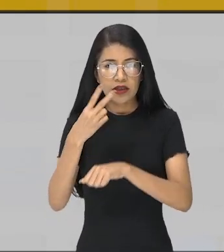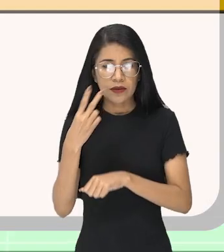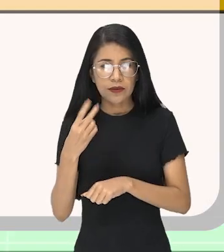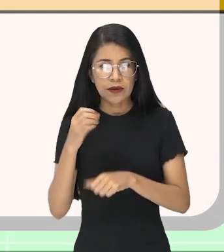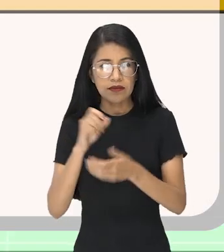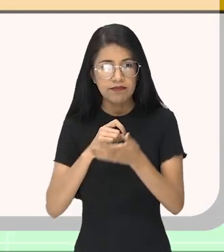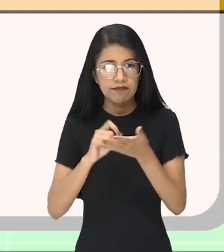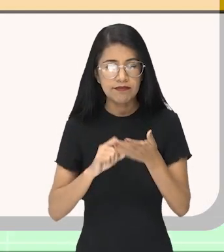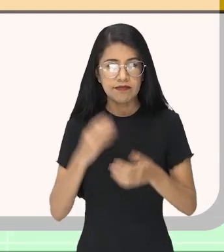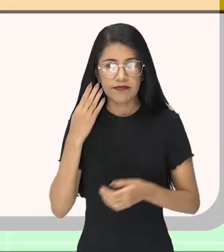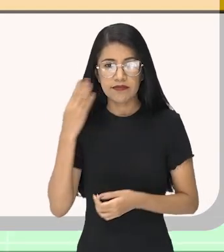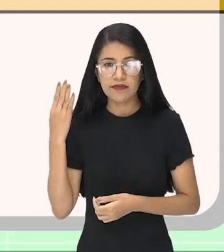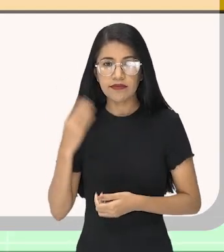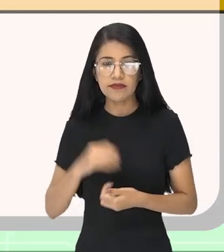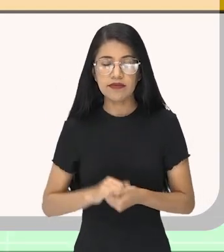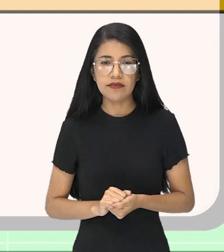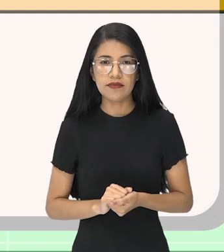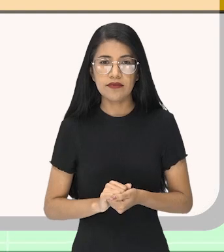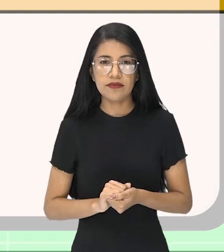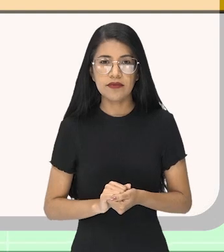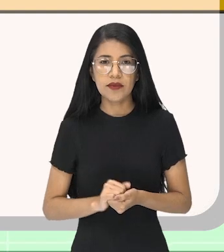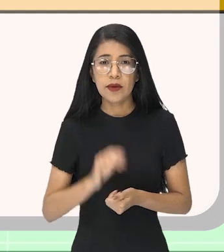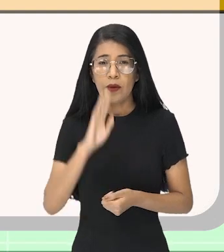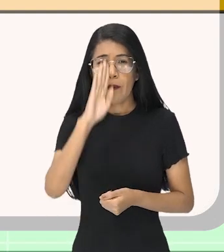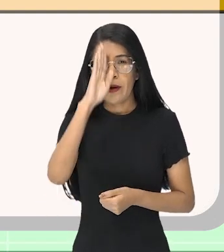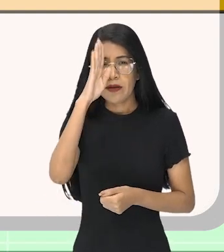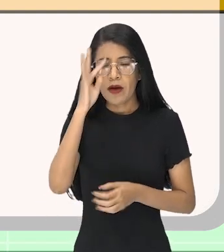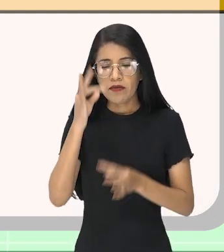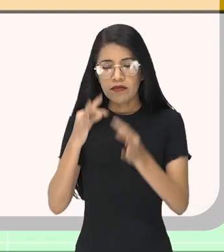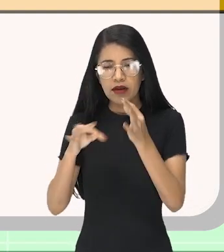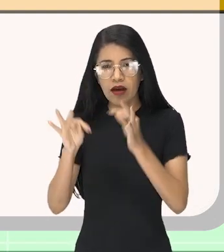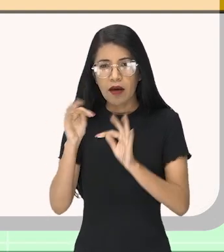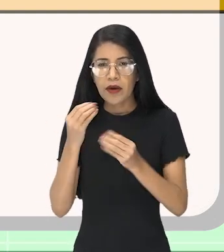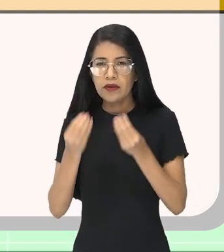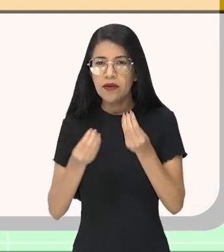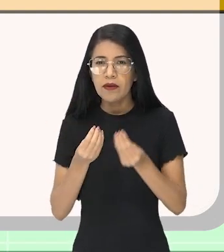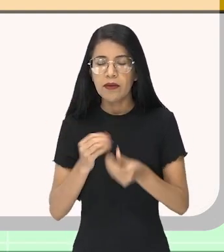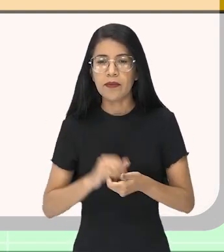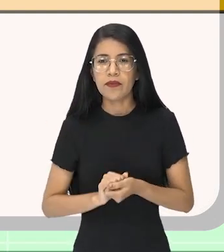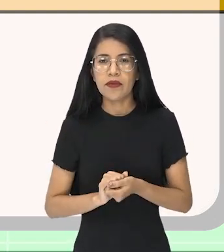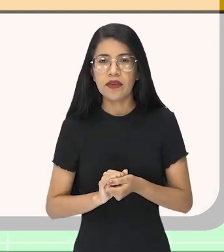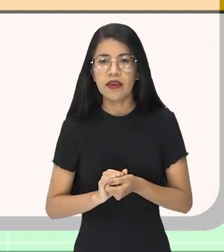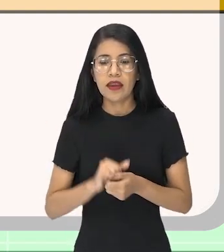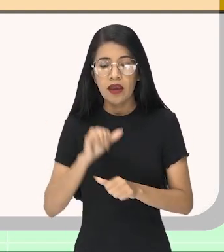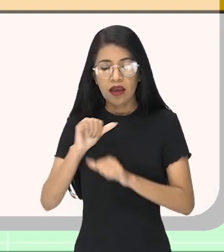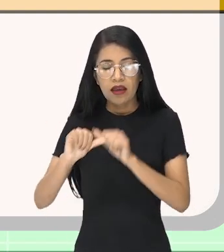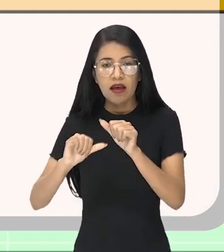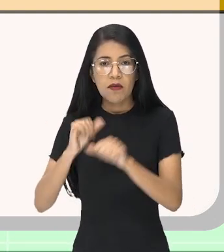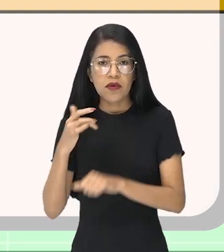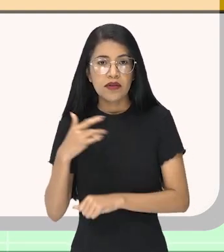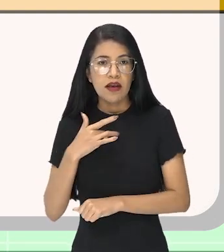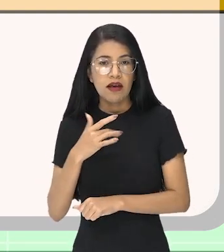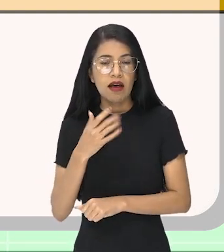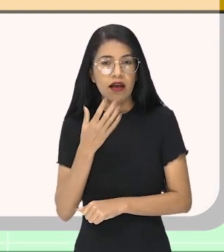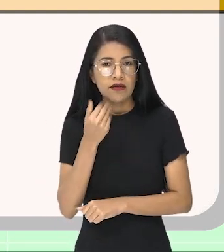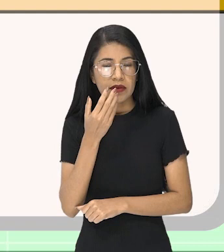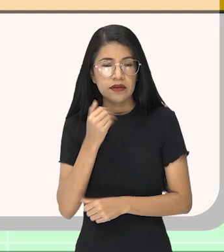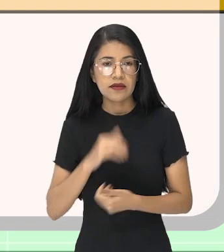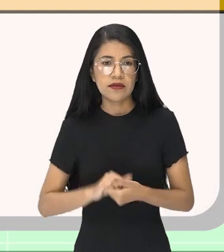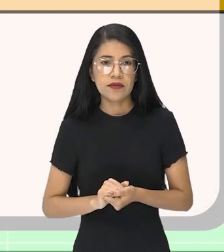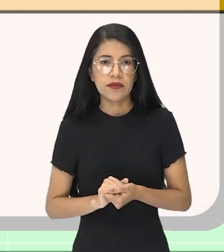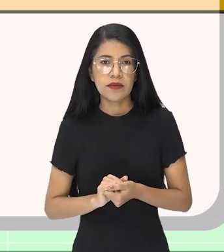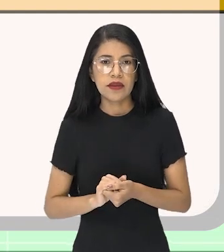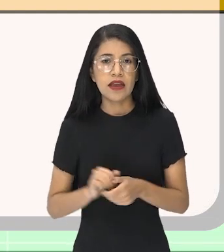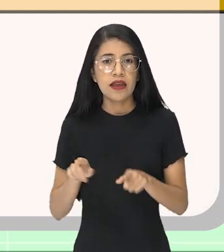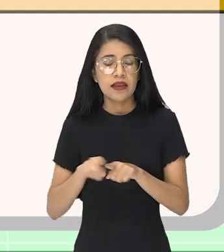também. A principal forma de tratamento é a reeducação alimentar, seguida pela prática